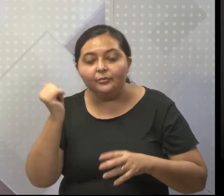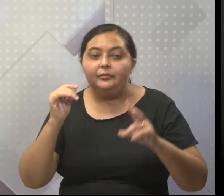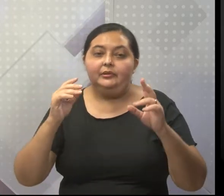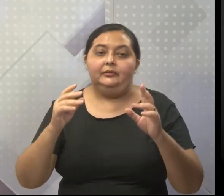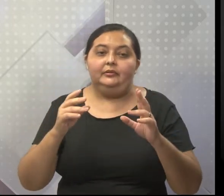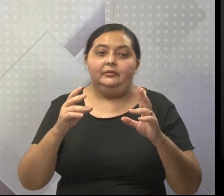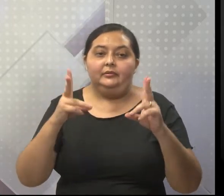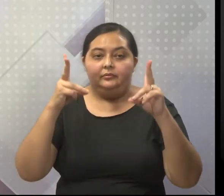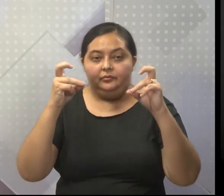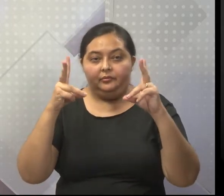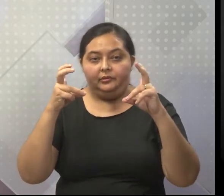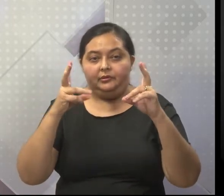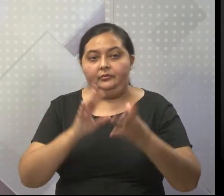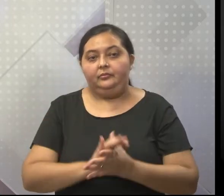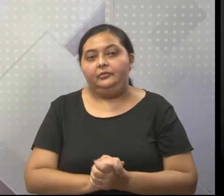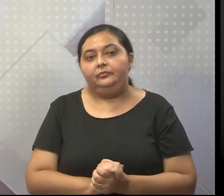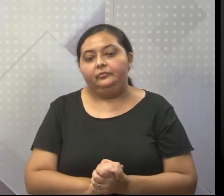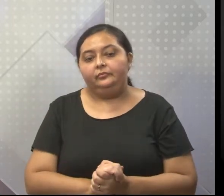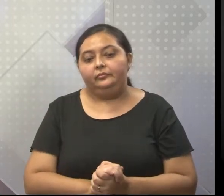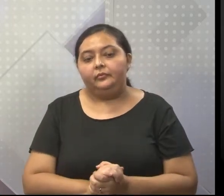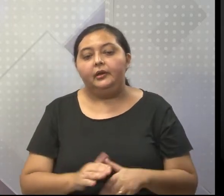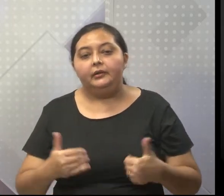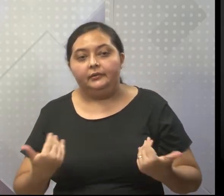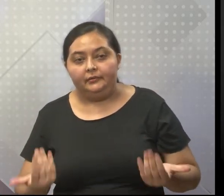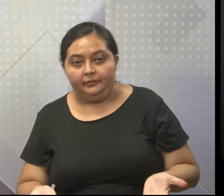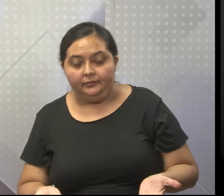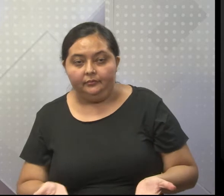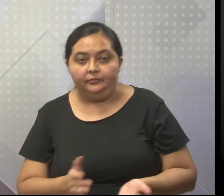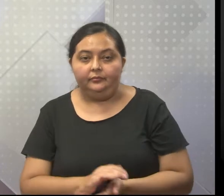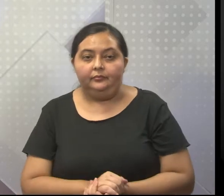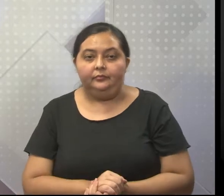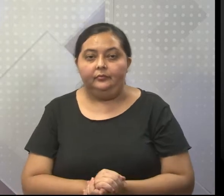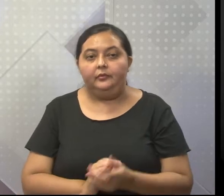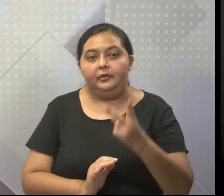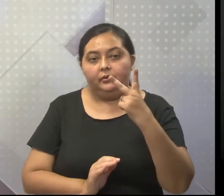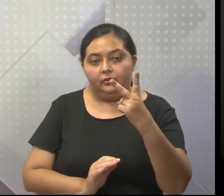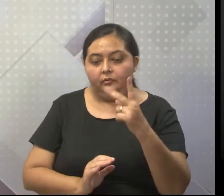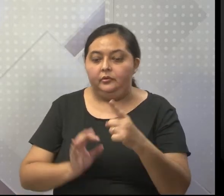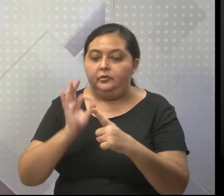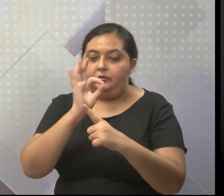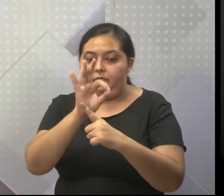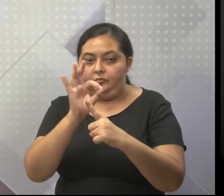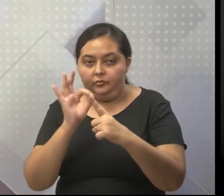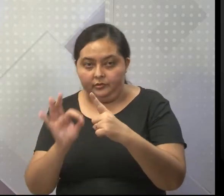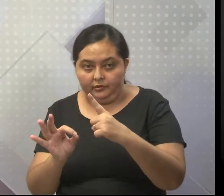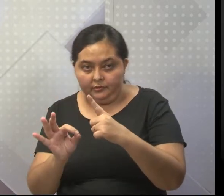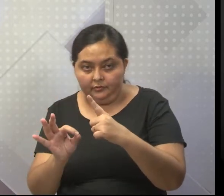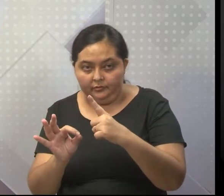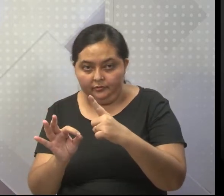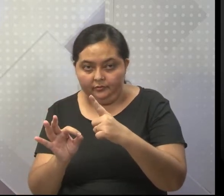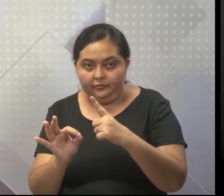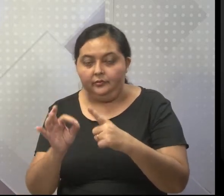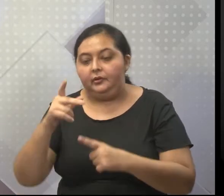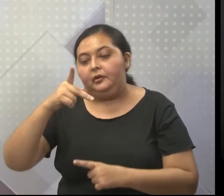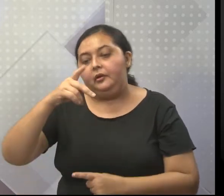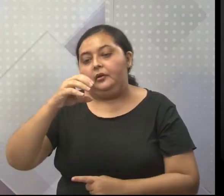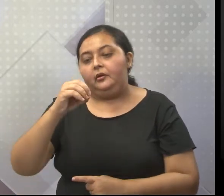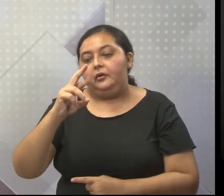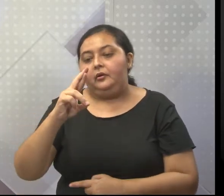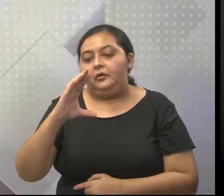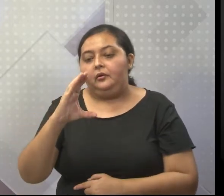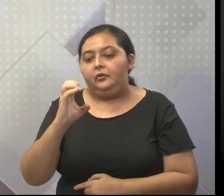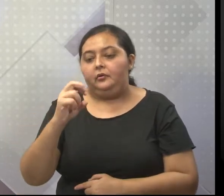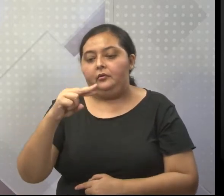conteúdos. Então, quer dizer o seguinte, que aqui eu vou ter 2%, que é a forma de porcentagem, que